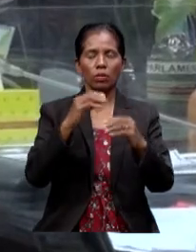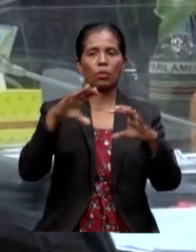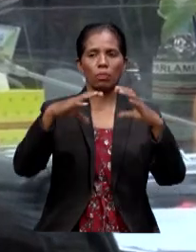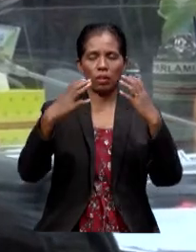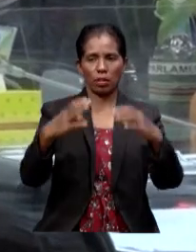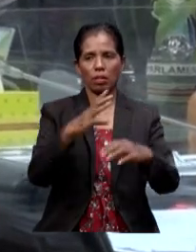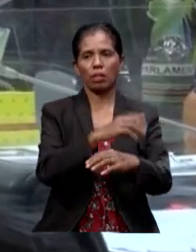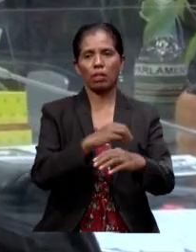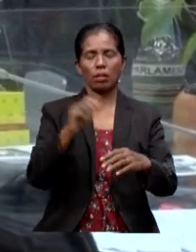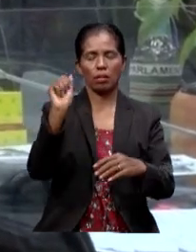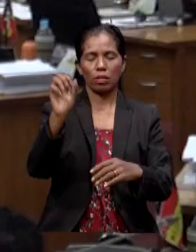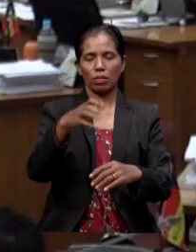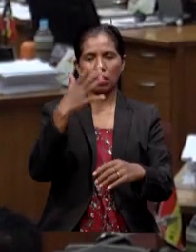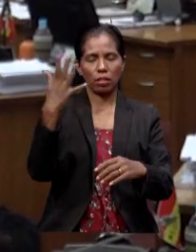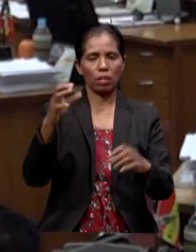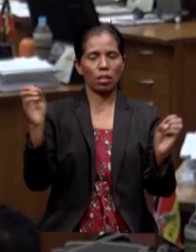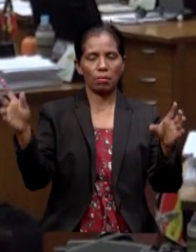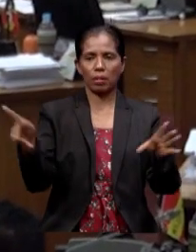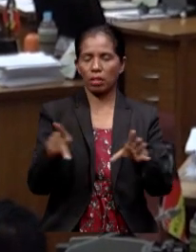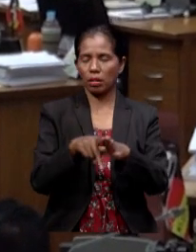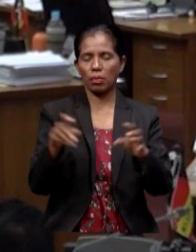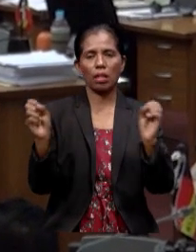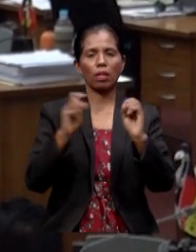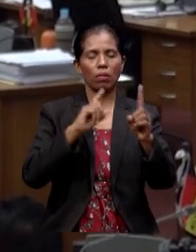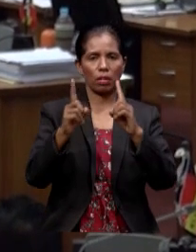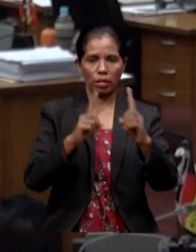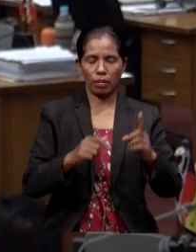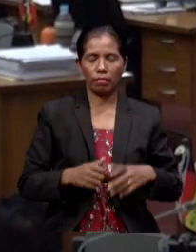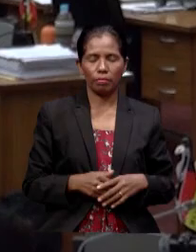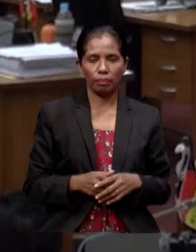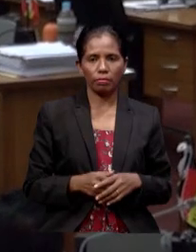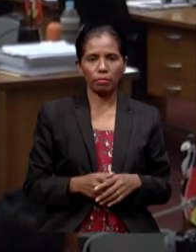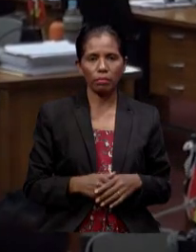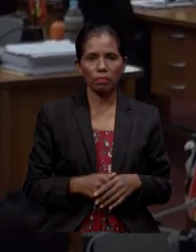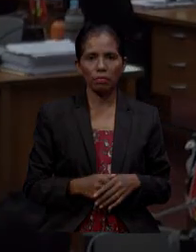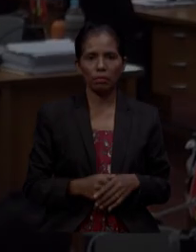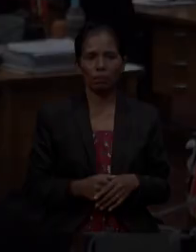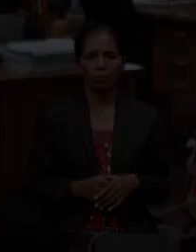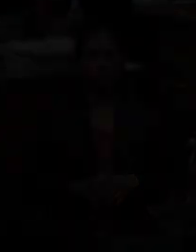nomos dala saluran sin lima latama sen justifikasaun rumah. Adair itu Simenes, Zemiru Santos, GMN.